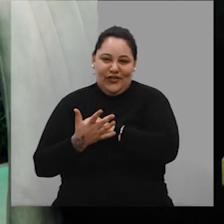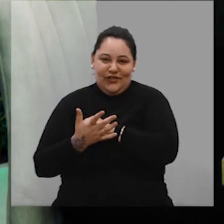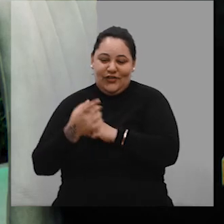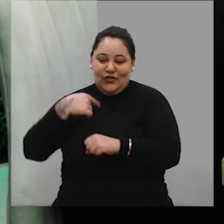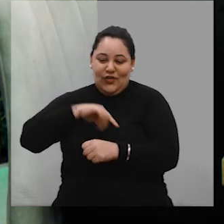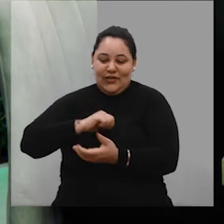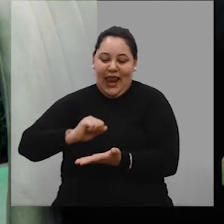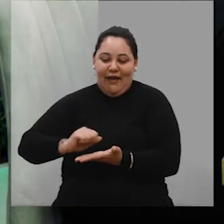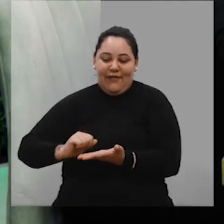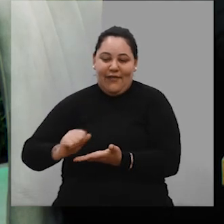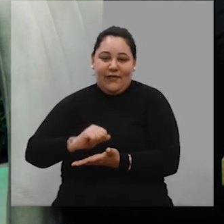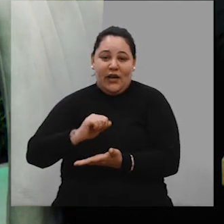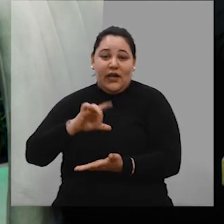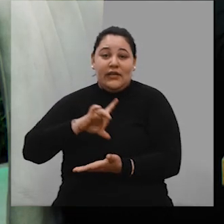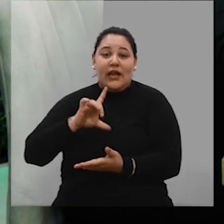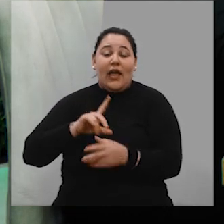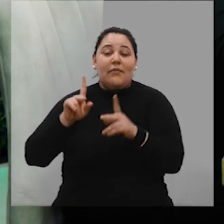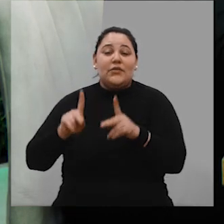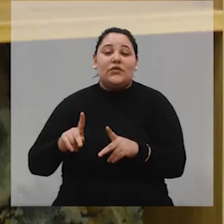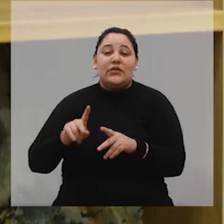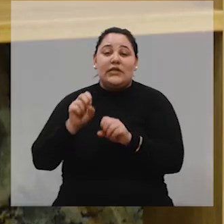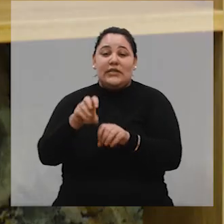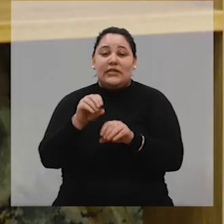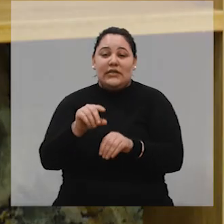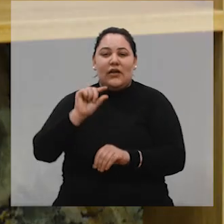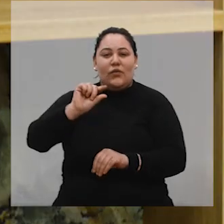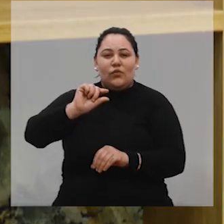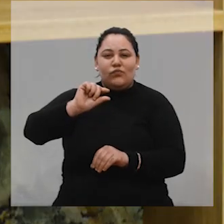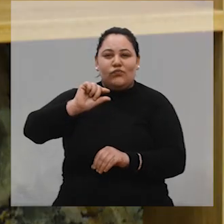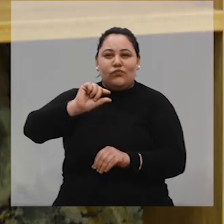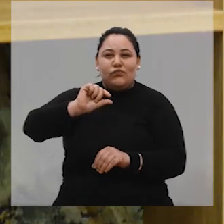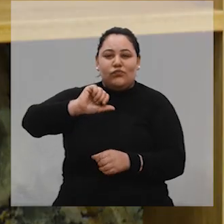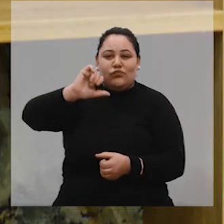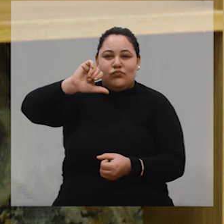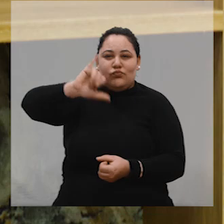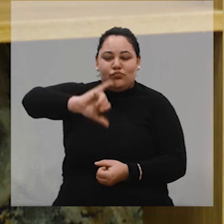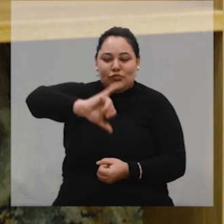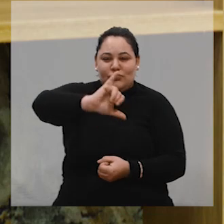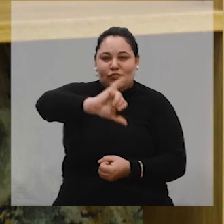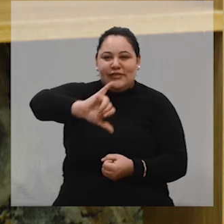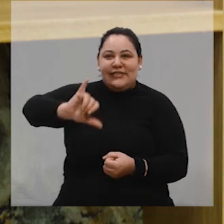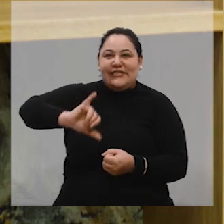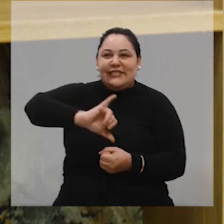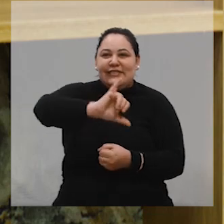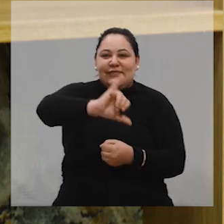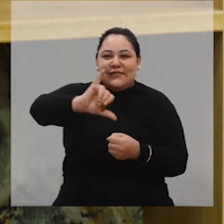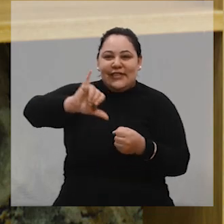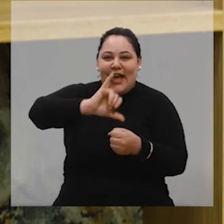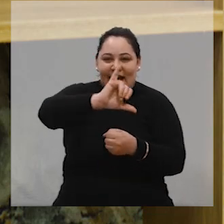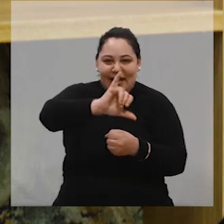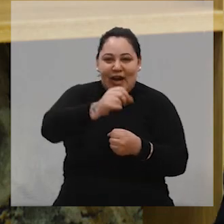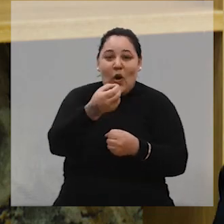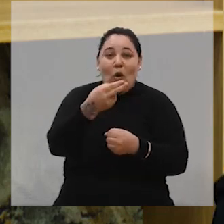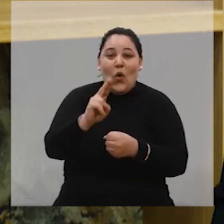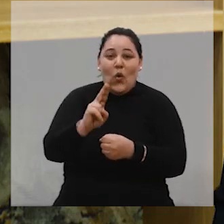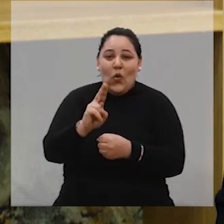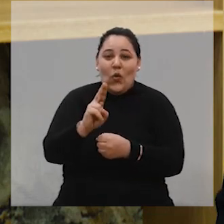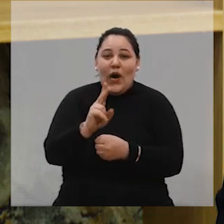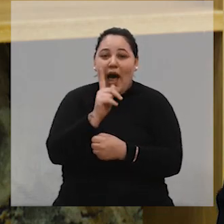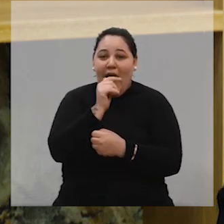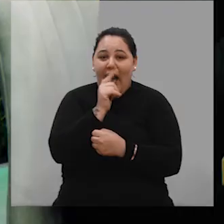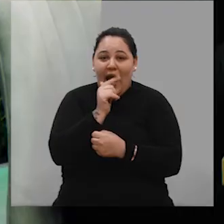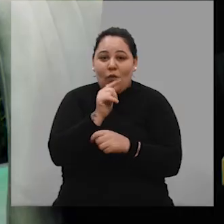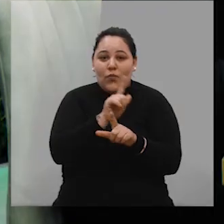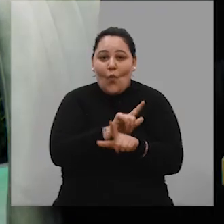Tem gente que ensina a colocar um pouquinho de... Vinagre. Não, e a outra água sanitária. Isso. Pode?